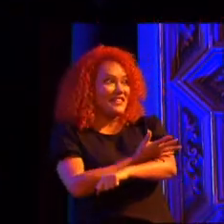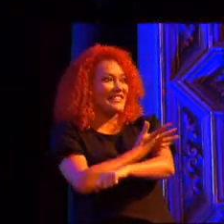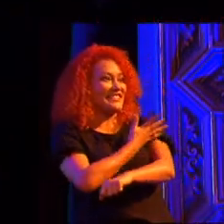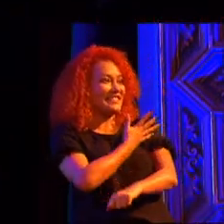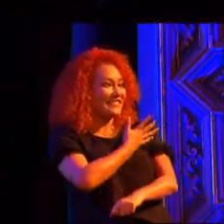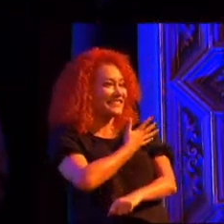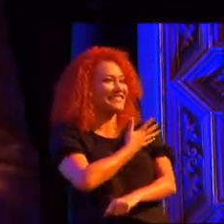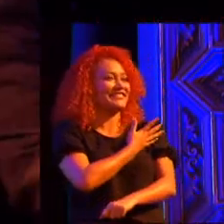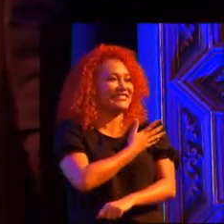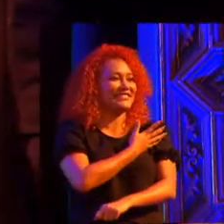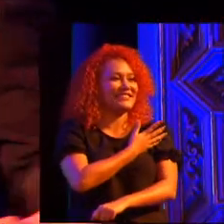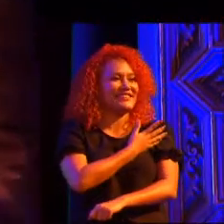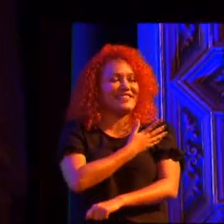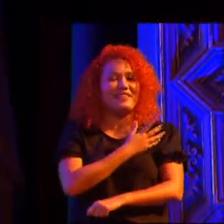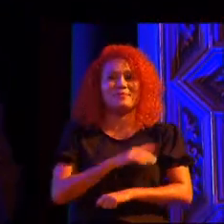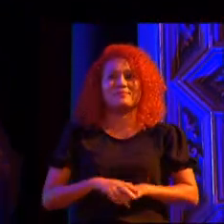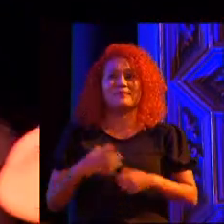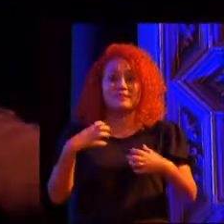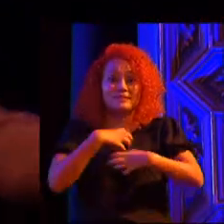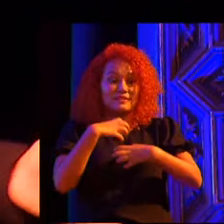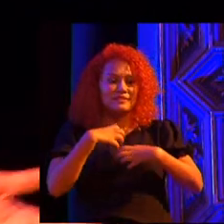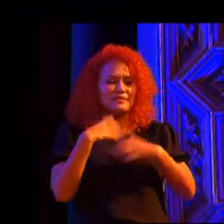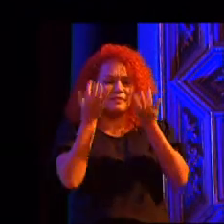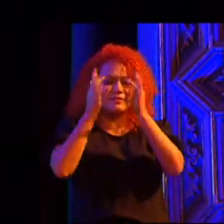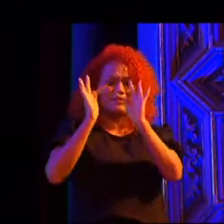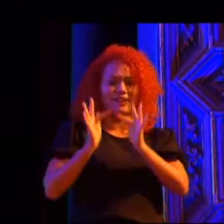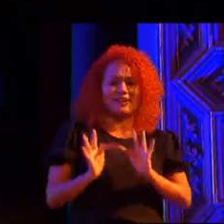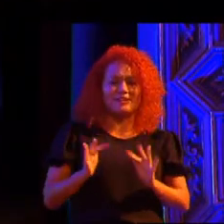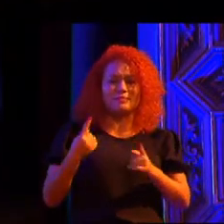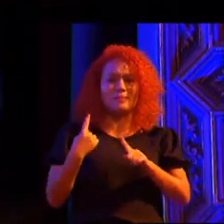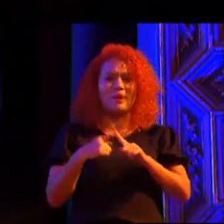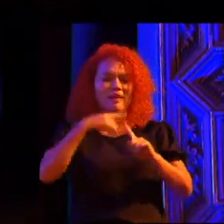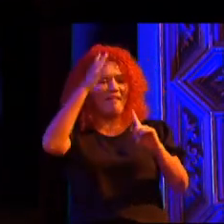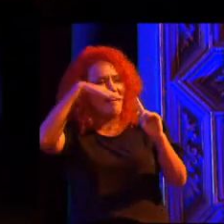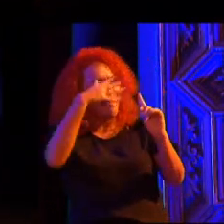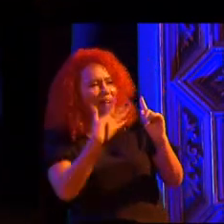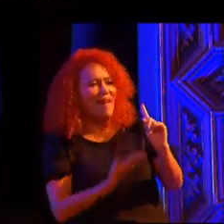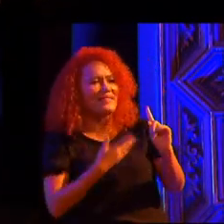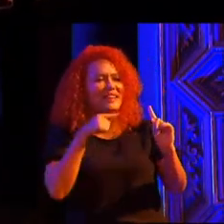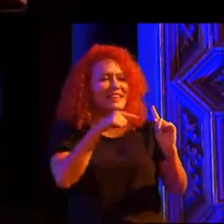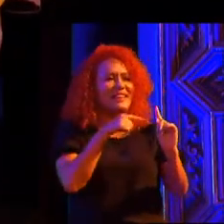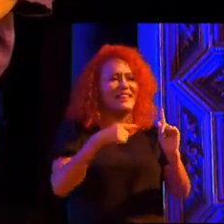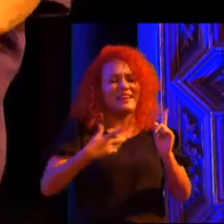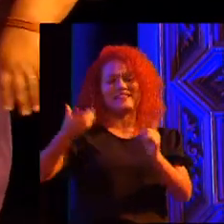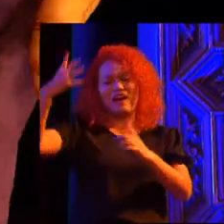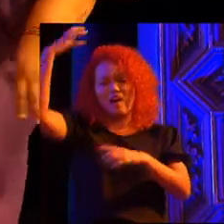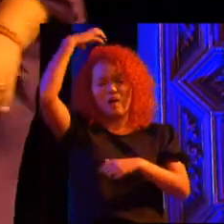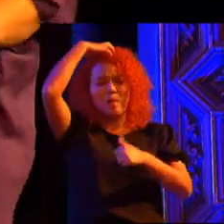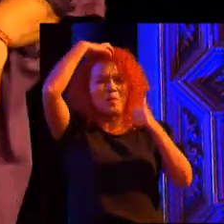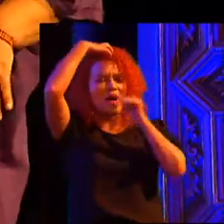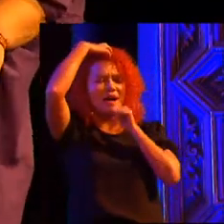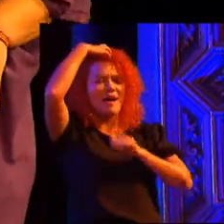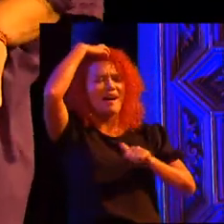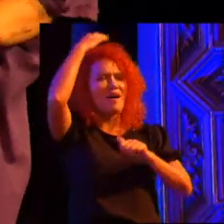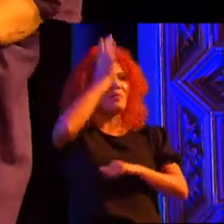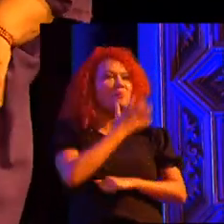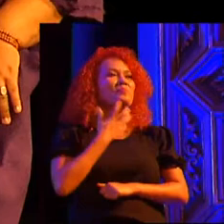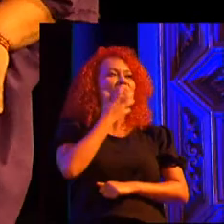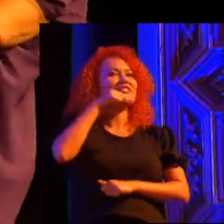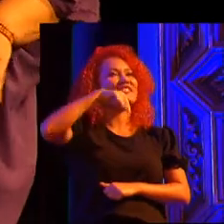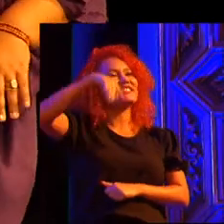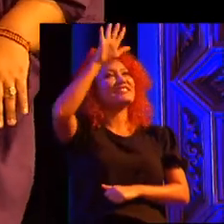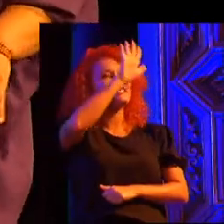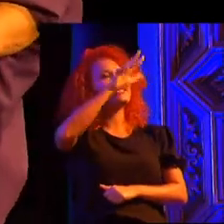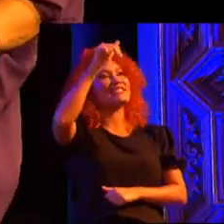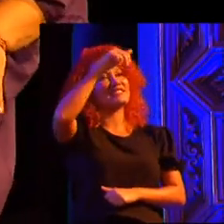Realmente é fantástica. E a gente está muito feliz de poder fazer essa homenagem super especial para essa rainha da música do Norte, né?